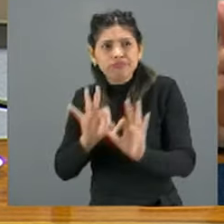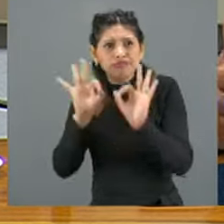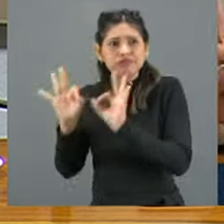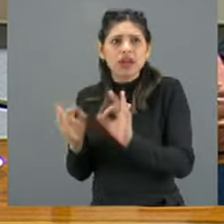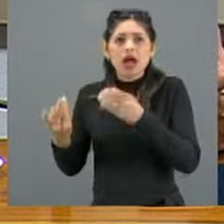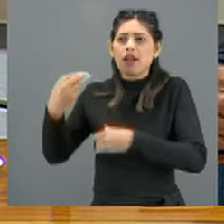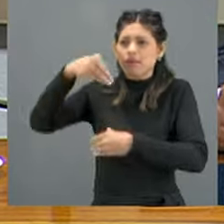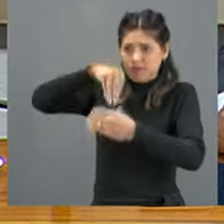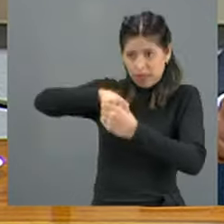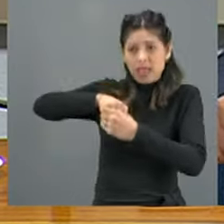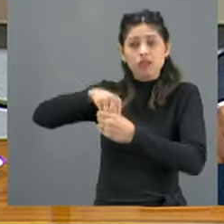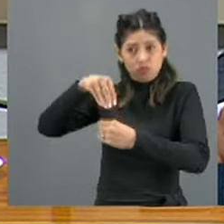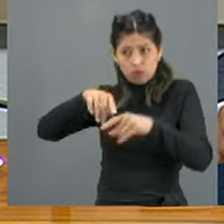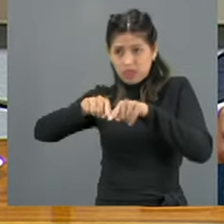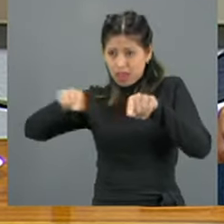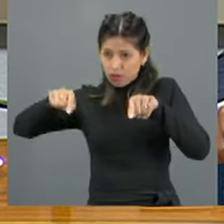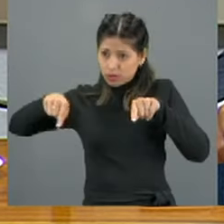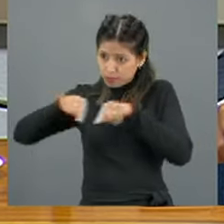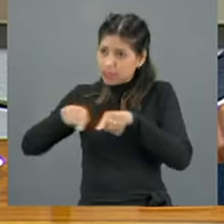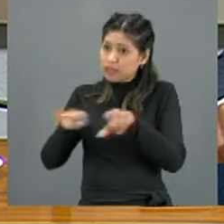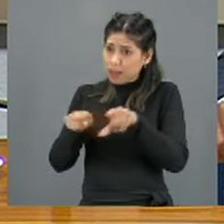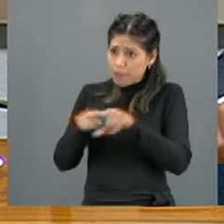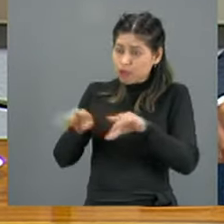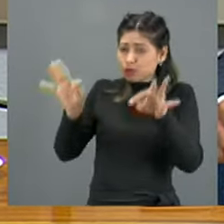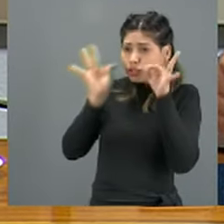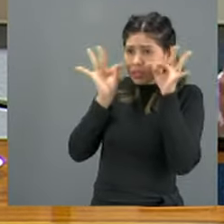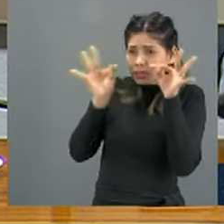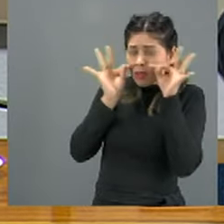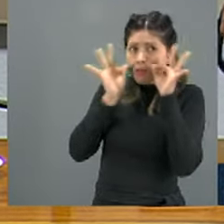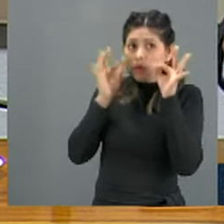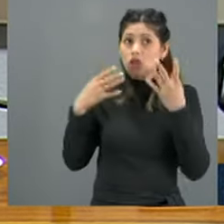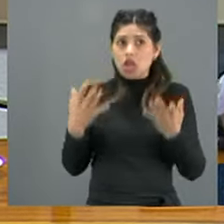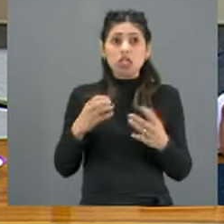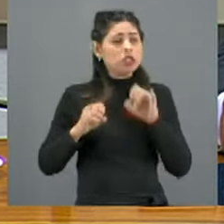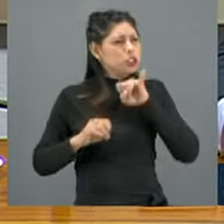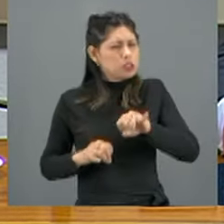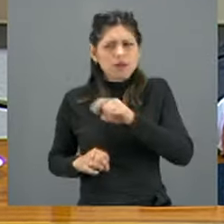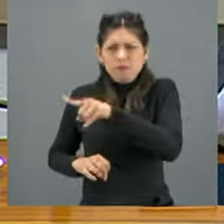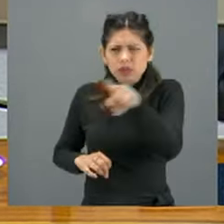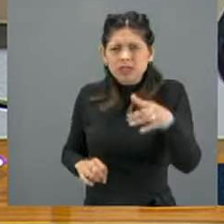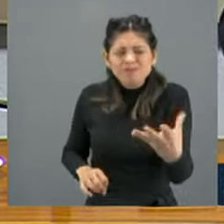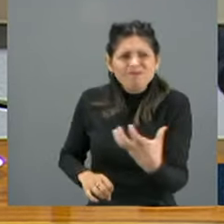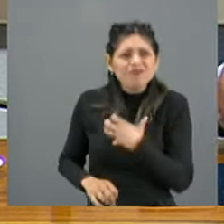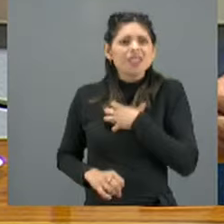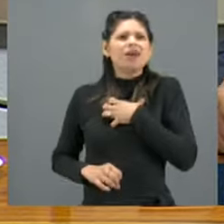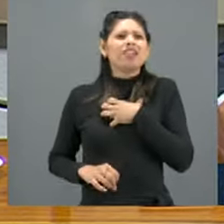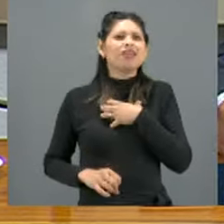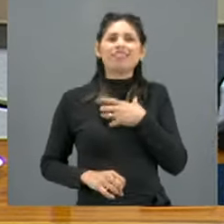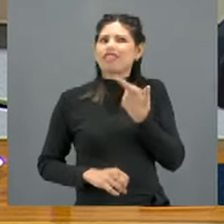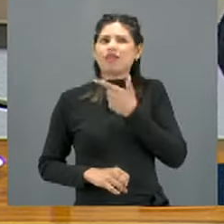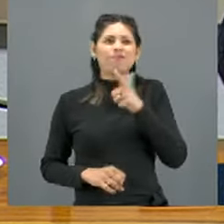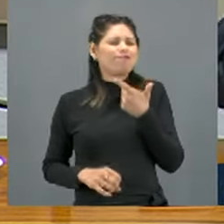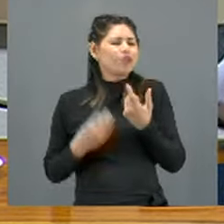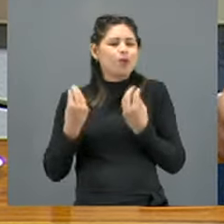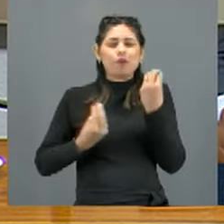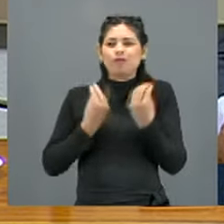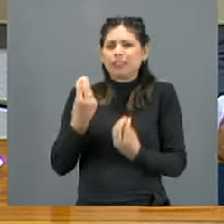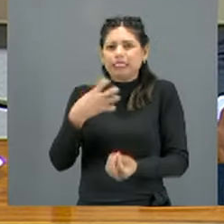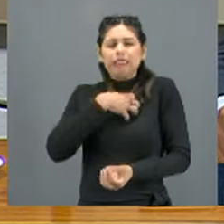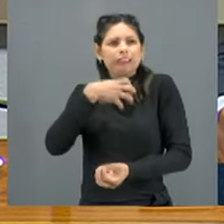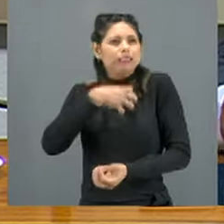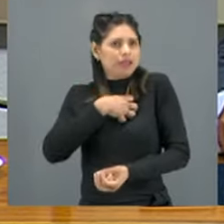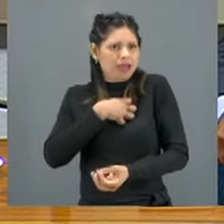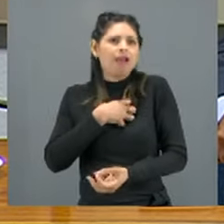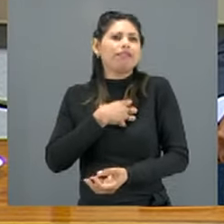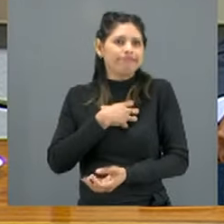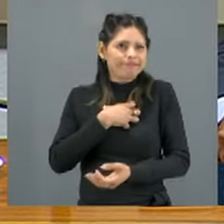com o que ouvimos nos depoimentos. Se você não se tocar com aquilo, é porque não tem coração, tem uma pedra no